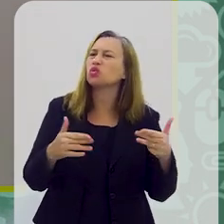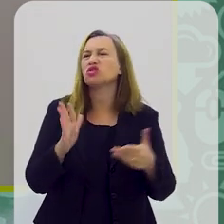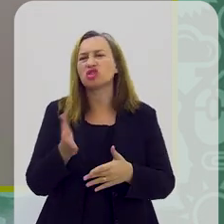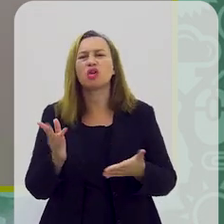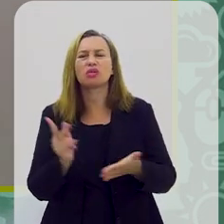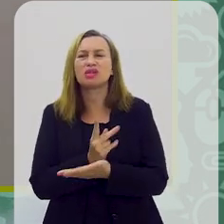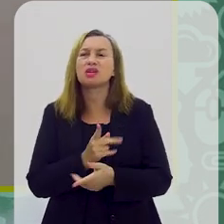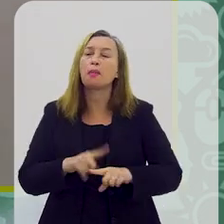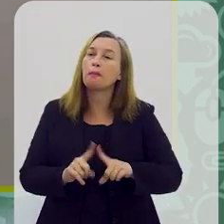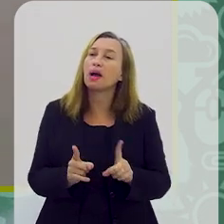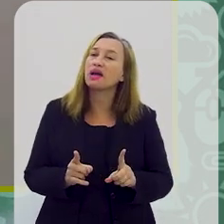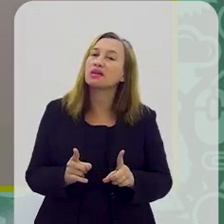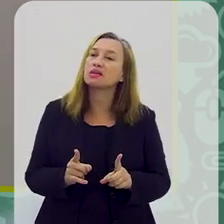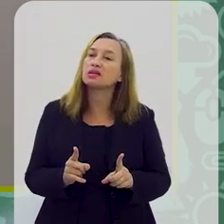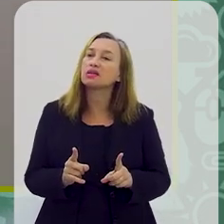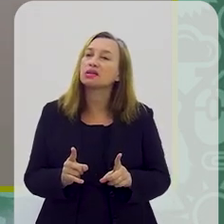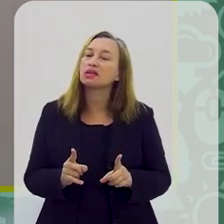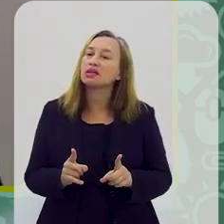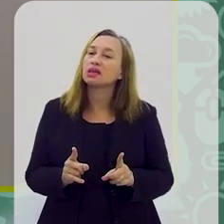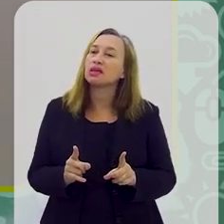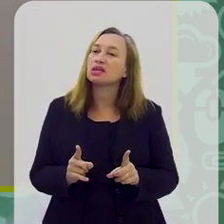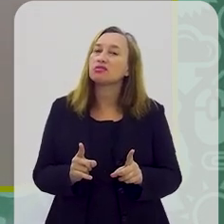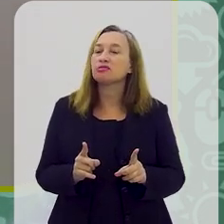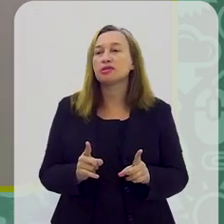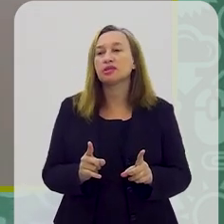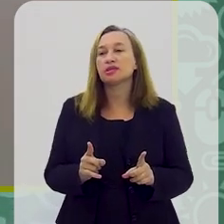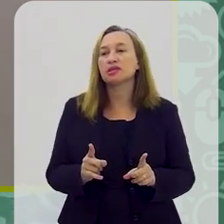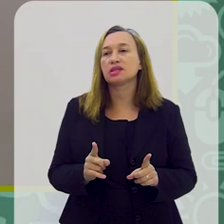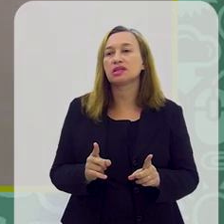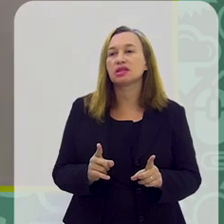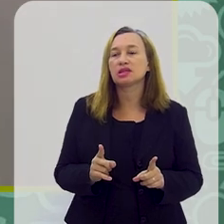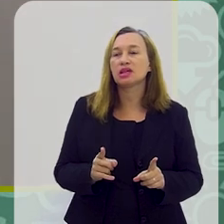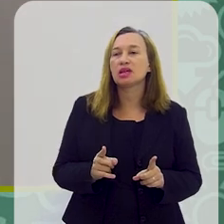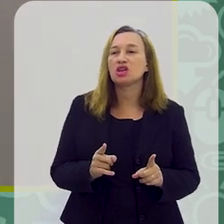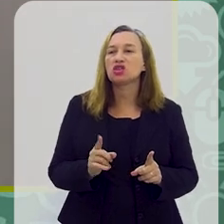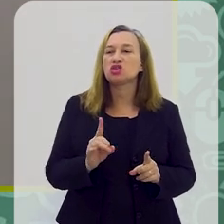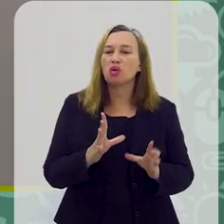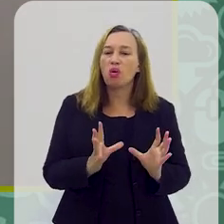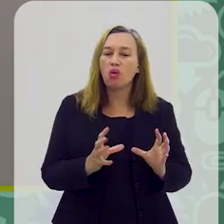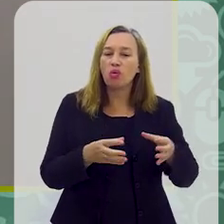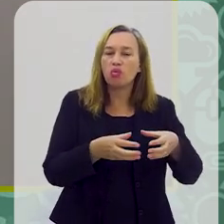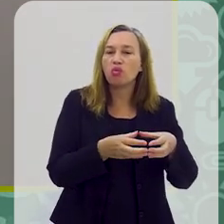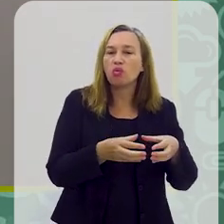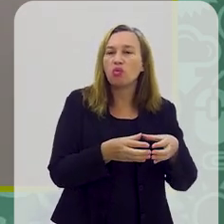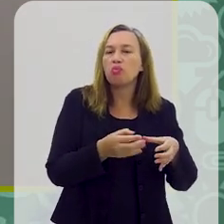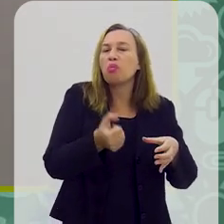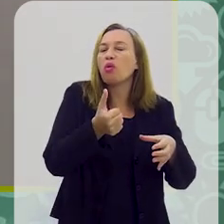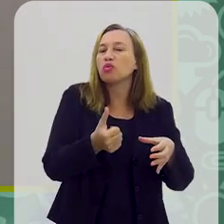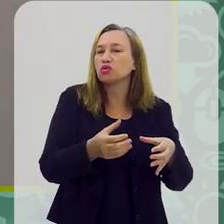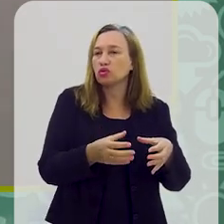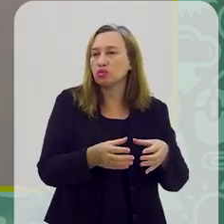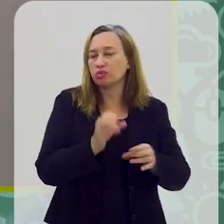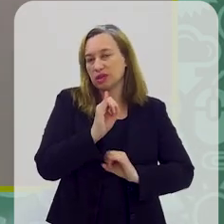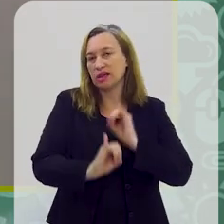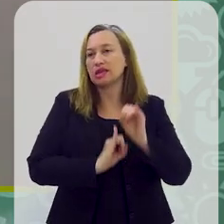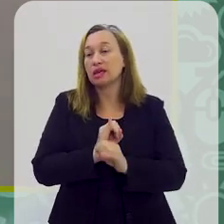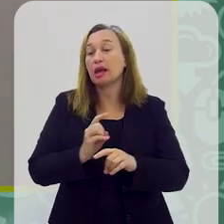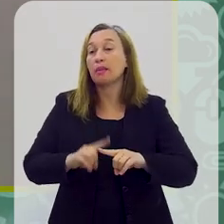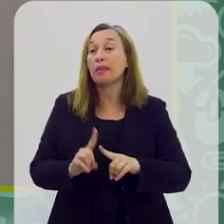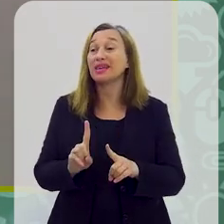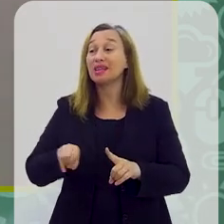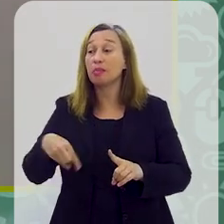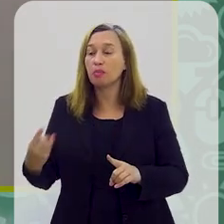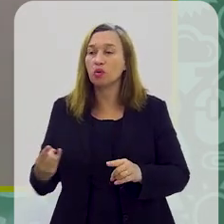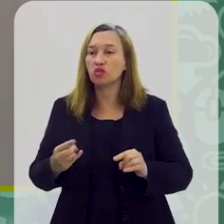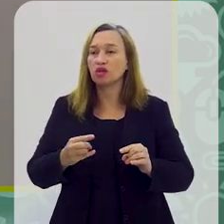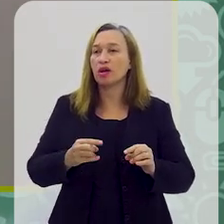óbvio, algumas coisas já aconteciam, mas como eram restritas a certos grupos marginais na internet.